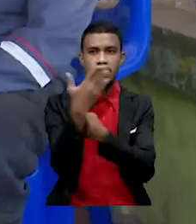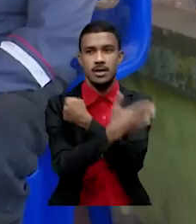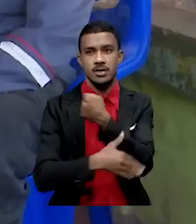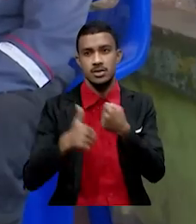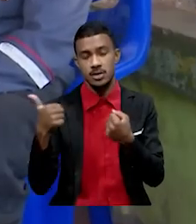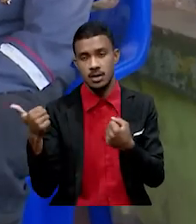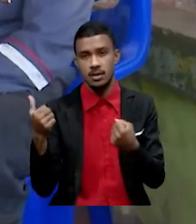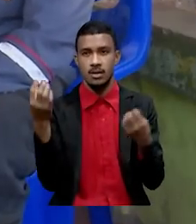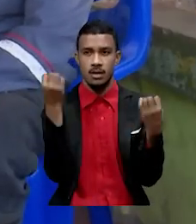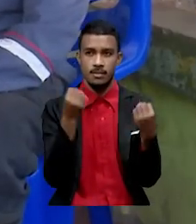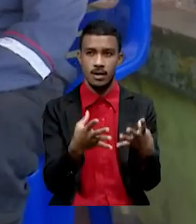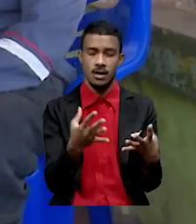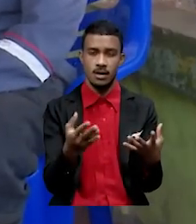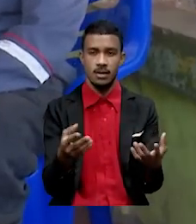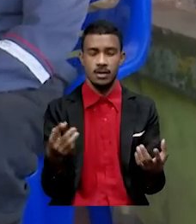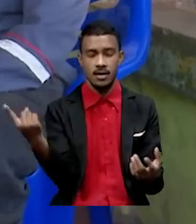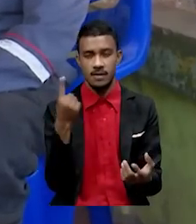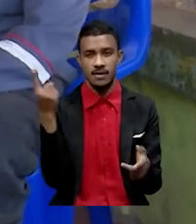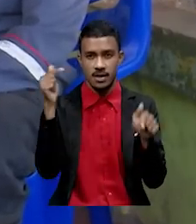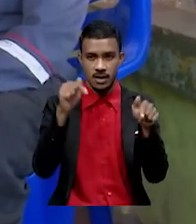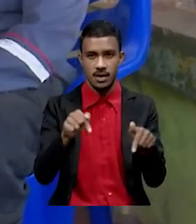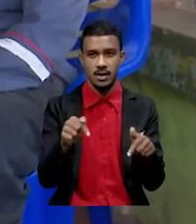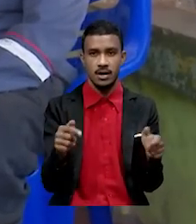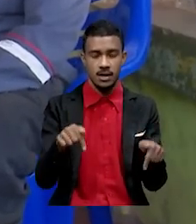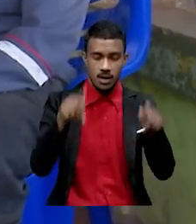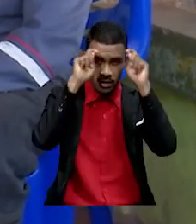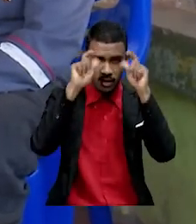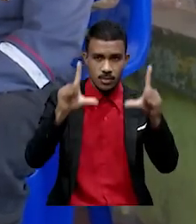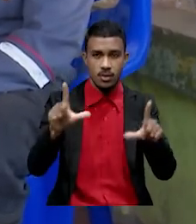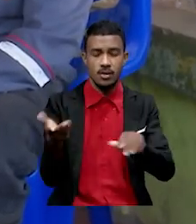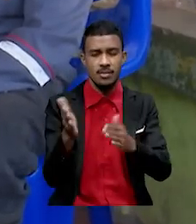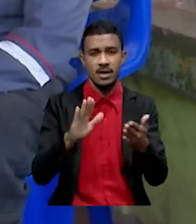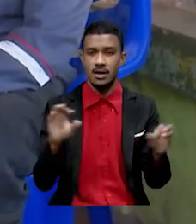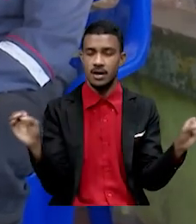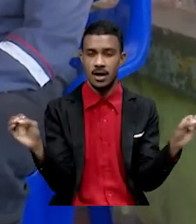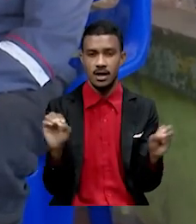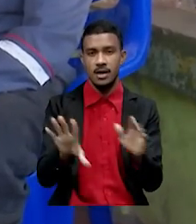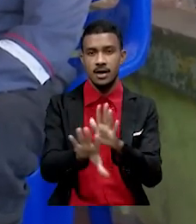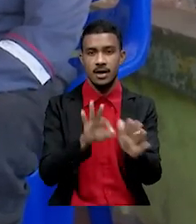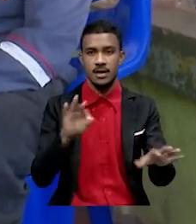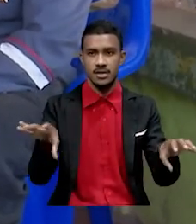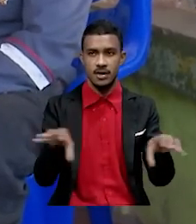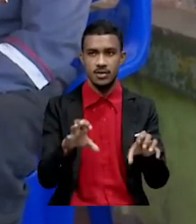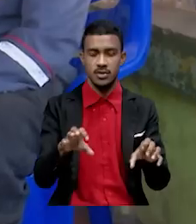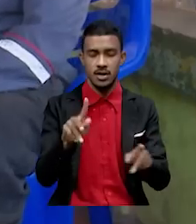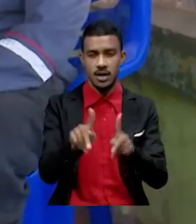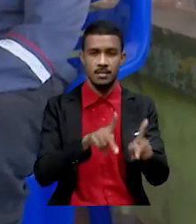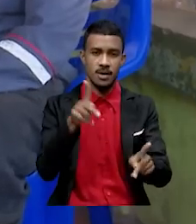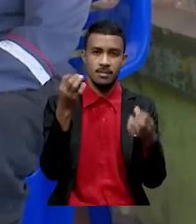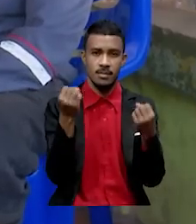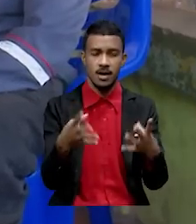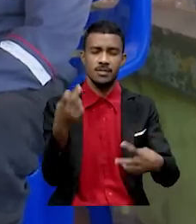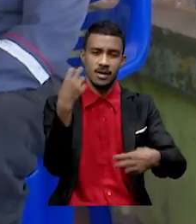Barak manco, ia na fati ene, ia Timor, mas nini lahe tan serviço. Bobo barak manco,